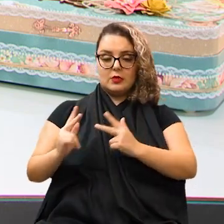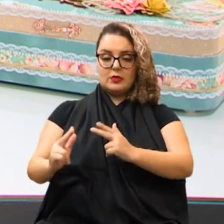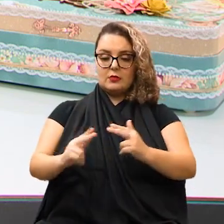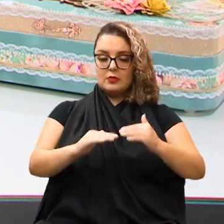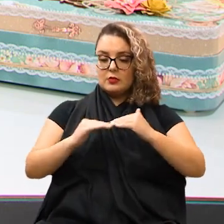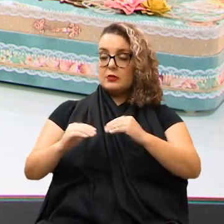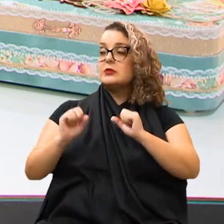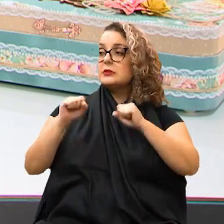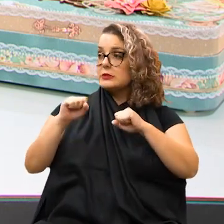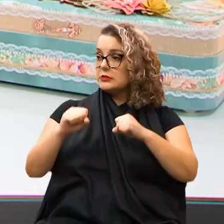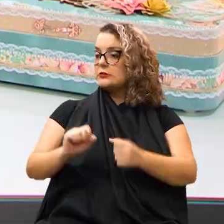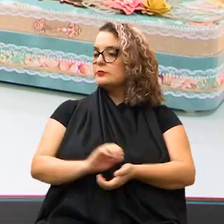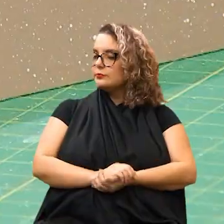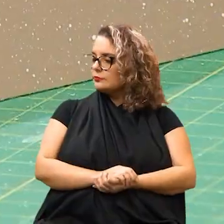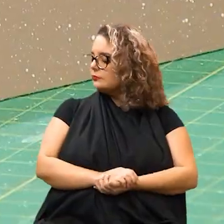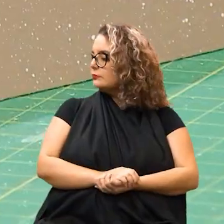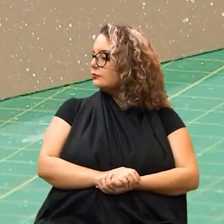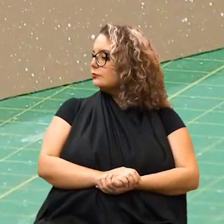uniforme, tá vendo? Fica.